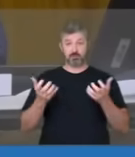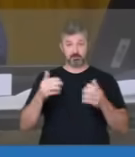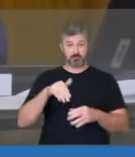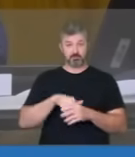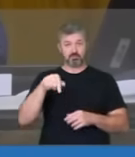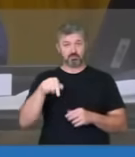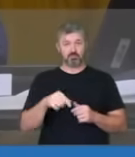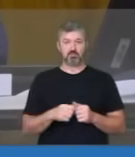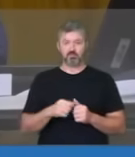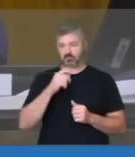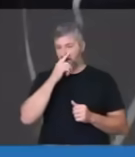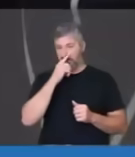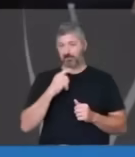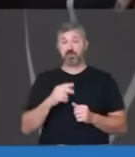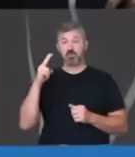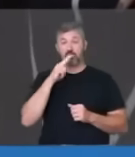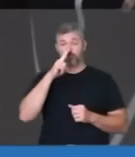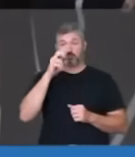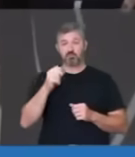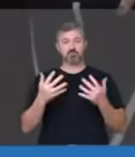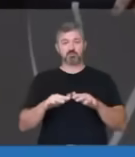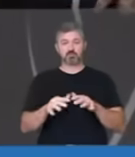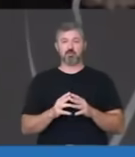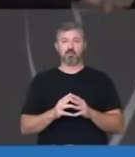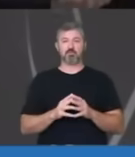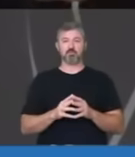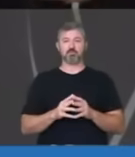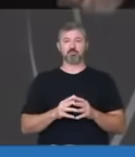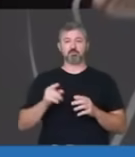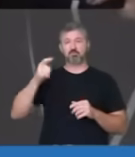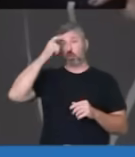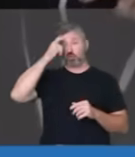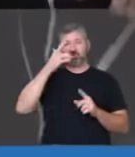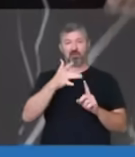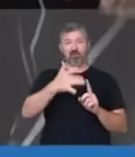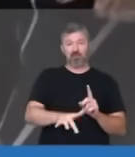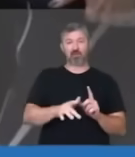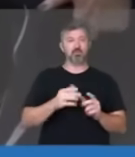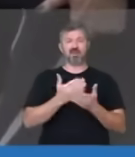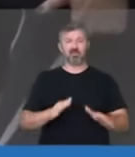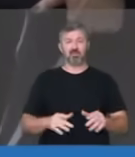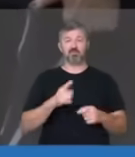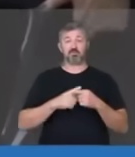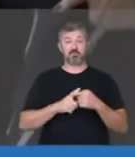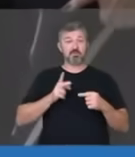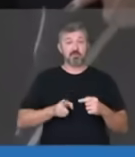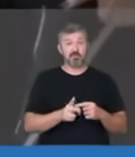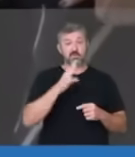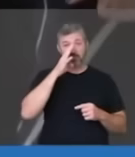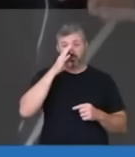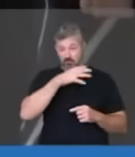votação. Há uma urgência muito grande para a inclusão. É preciso romper essa lógica capacitista que ainda permanece e